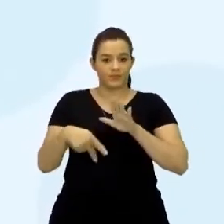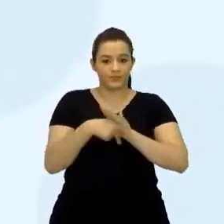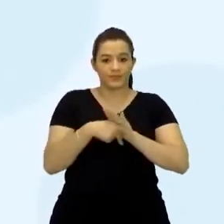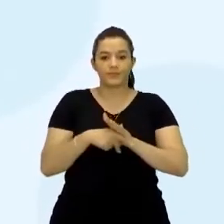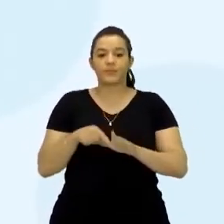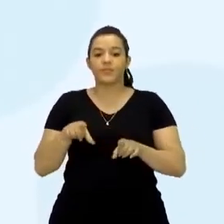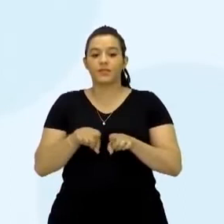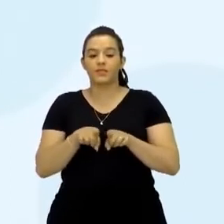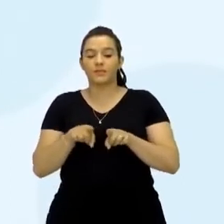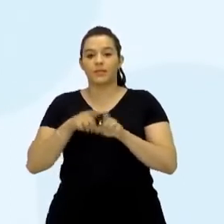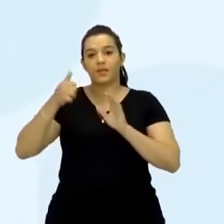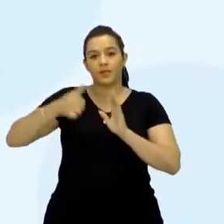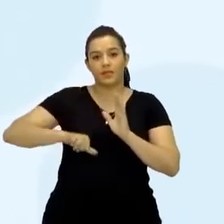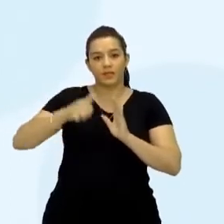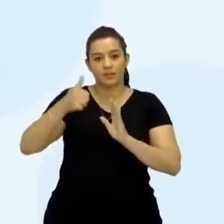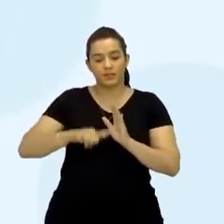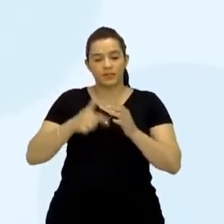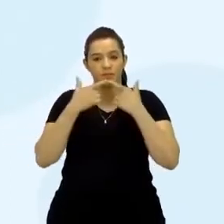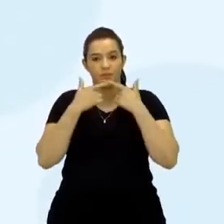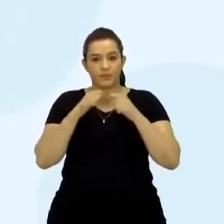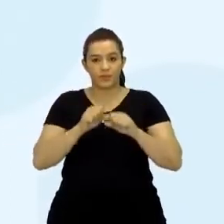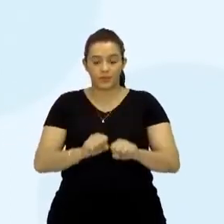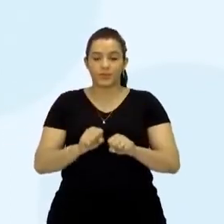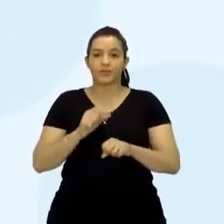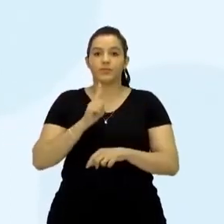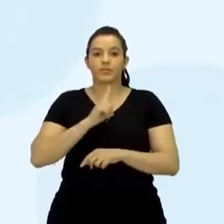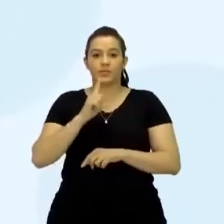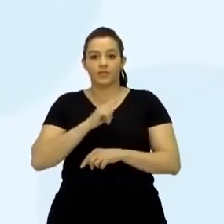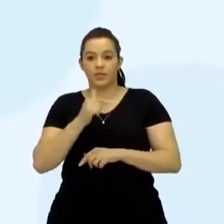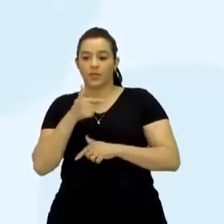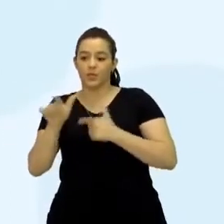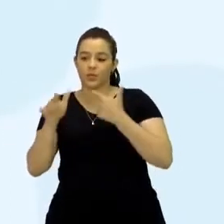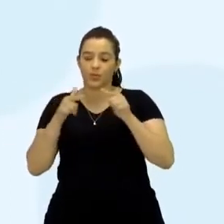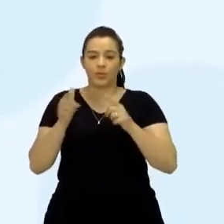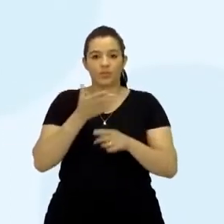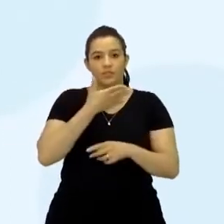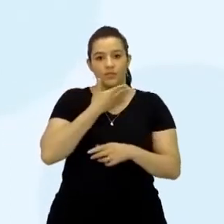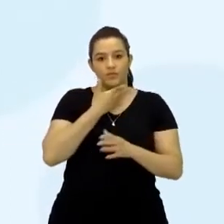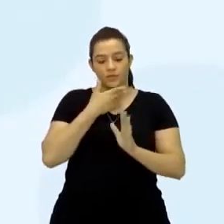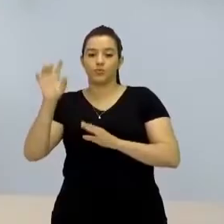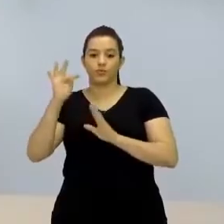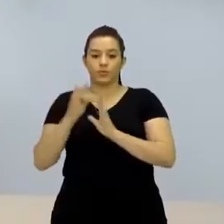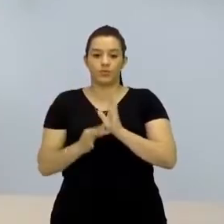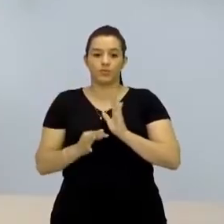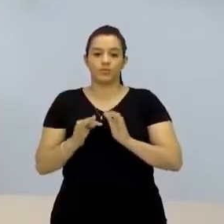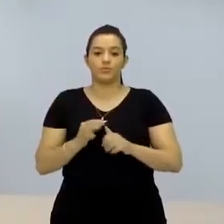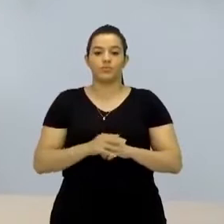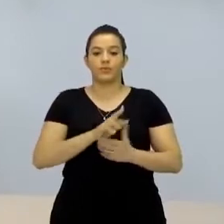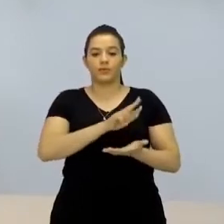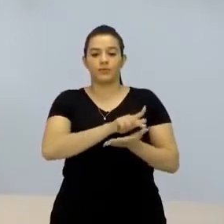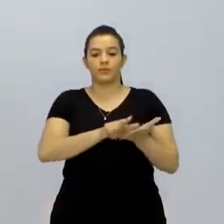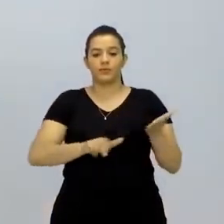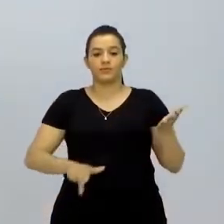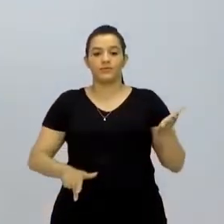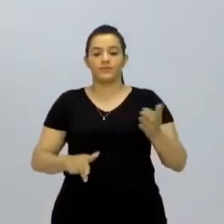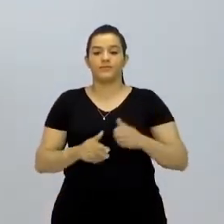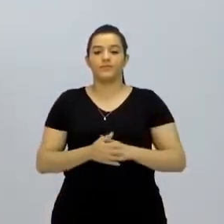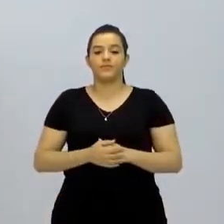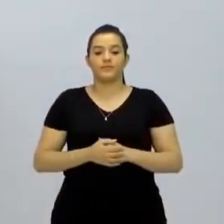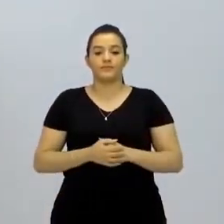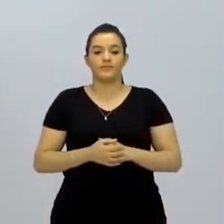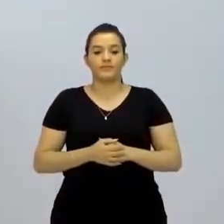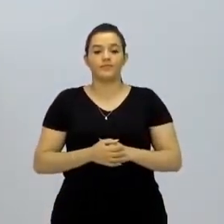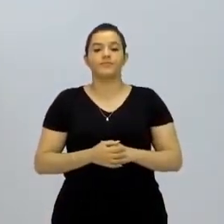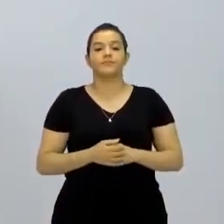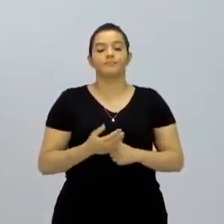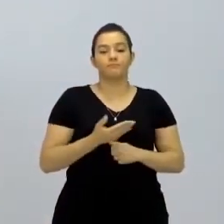analisar a função dos recursos linguísticos que introduzem outras vozes em um texto. É, essas respostas,